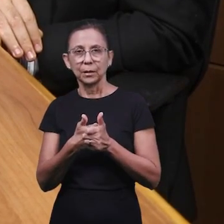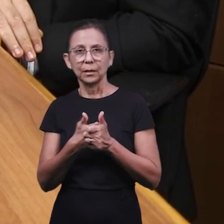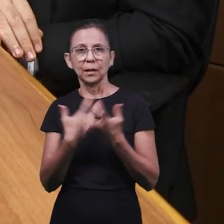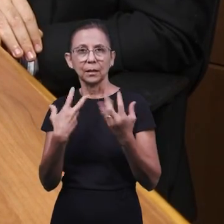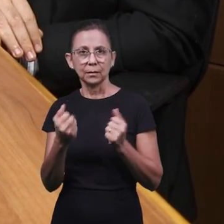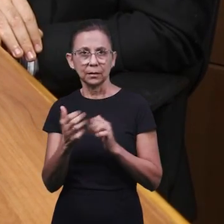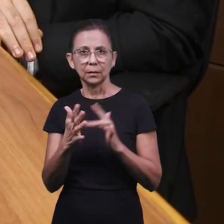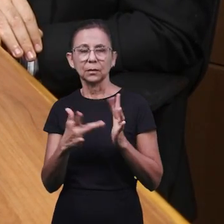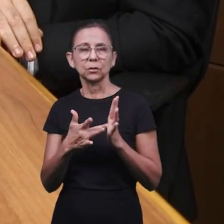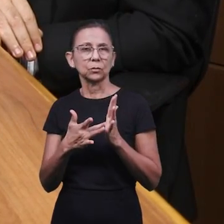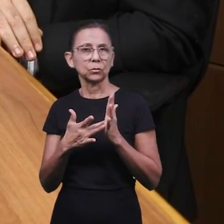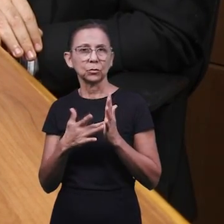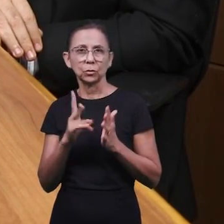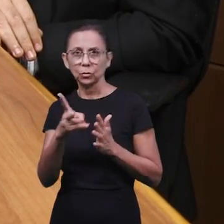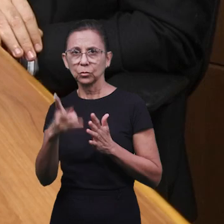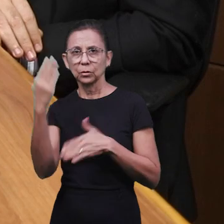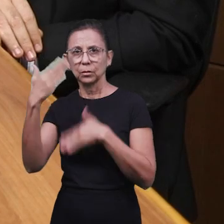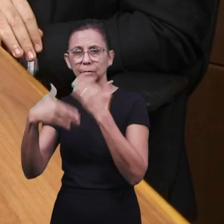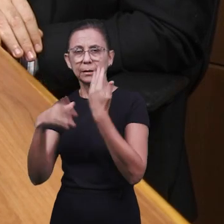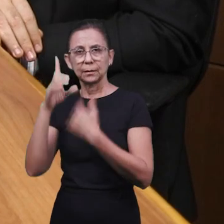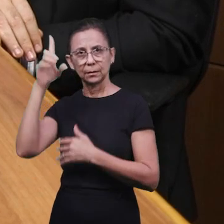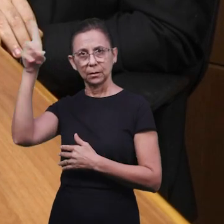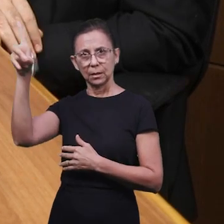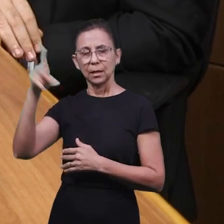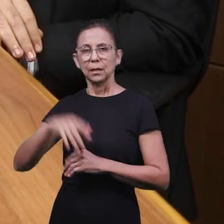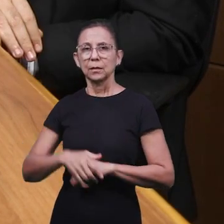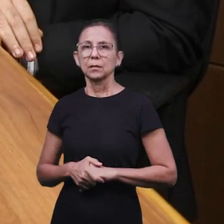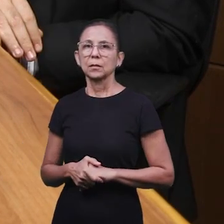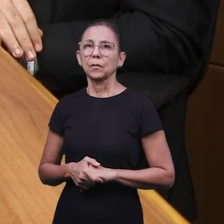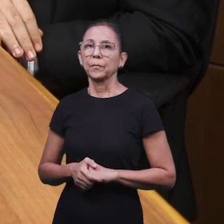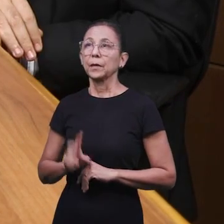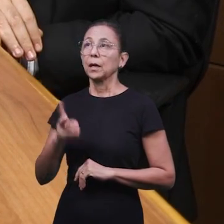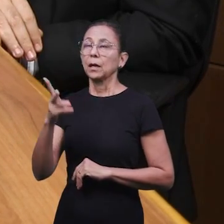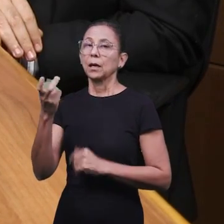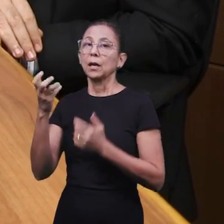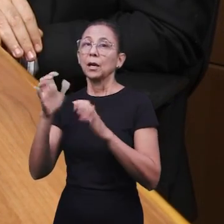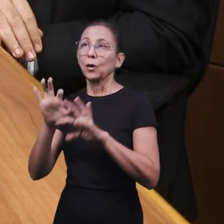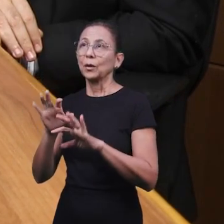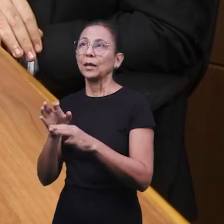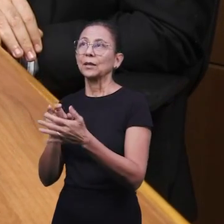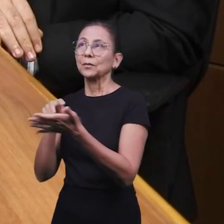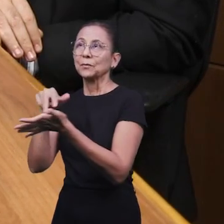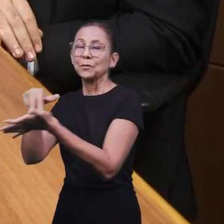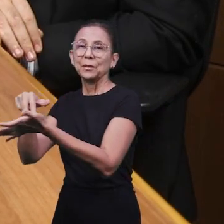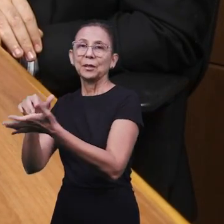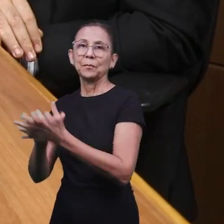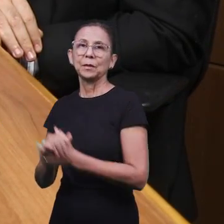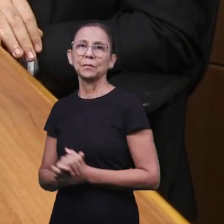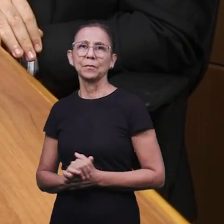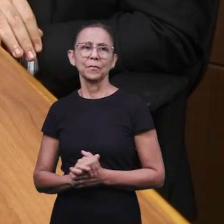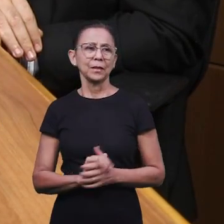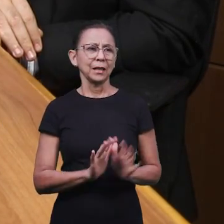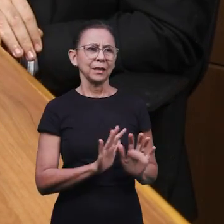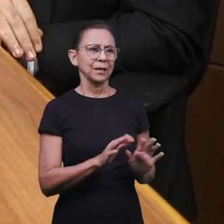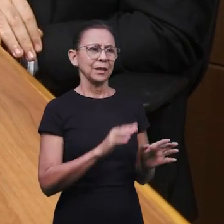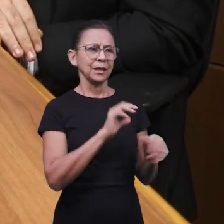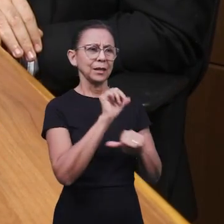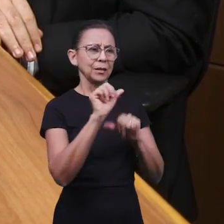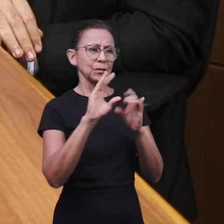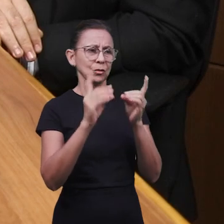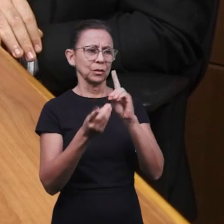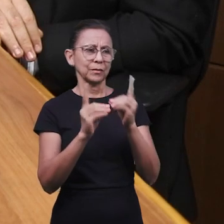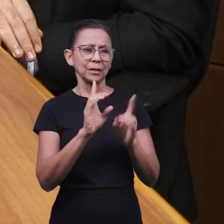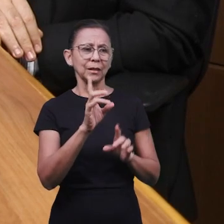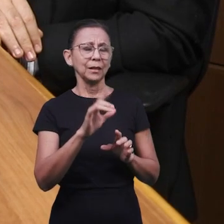qualquer coisa dessa vida, qualquer bem material, qualquer emprego. Olha, eu não quero, eu desprezo tudo isso para estar aos pés do meu